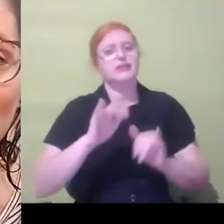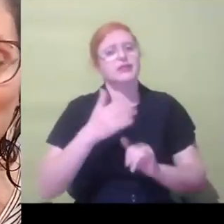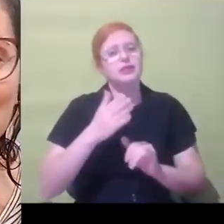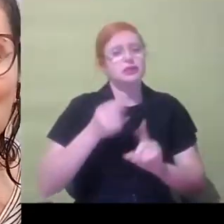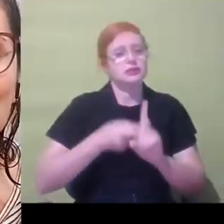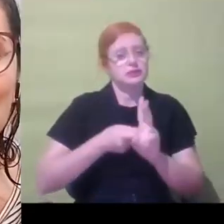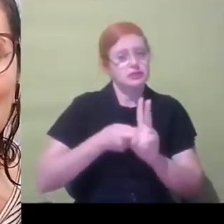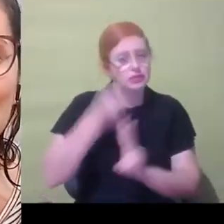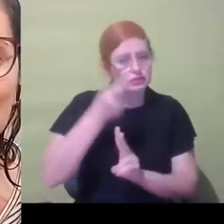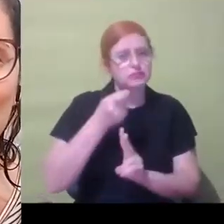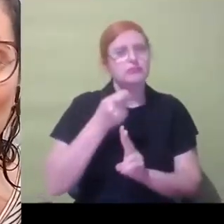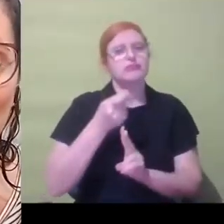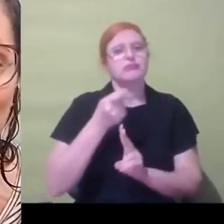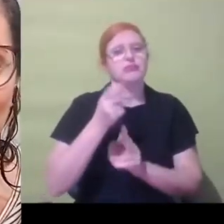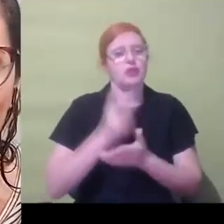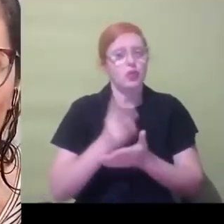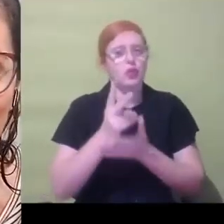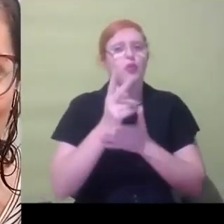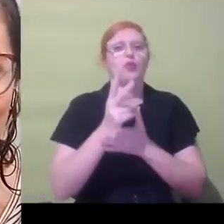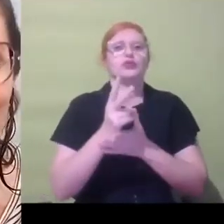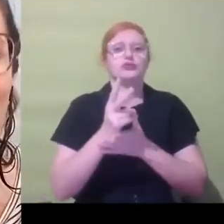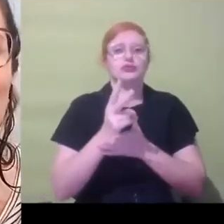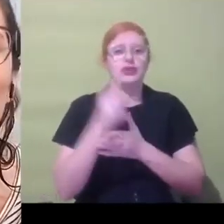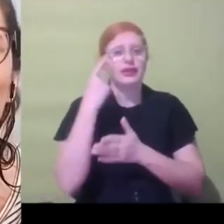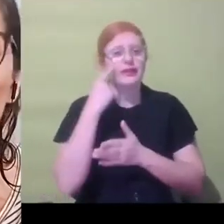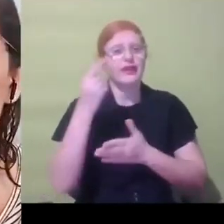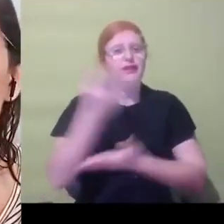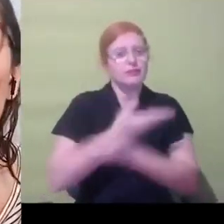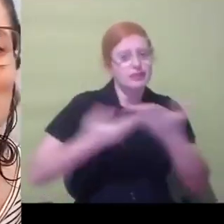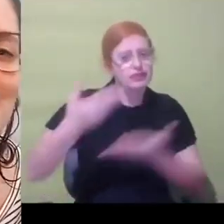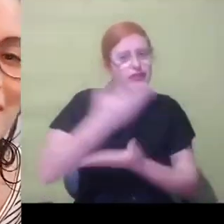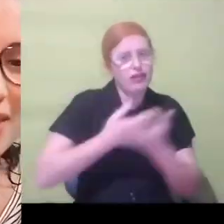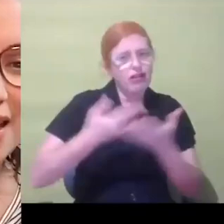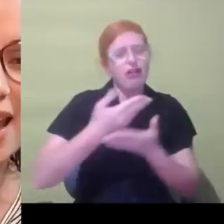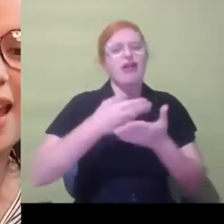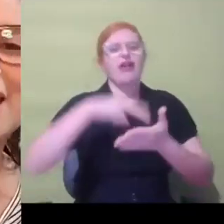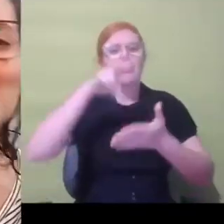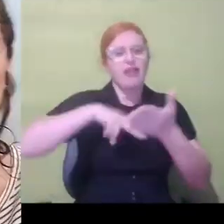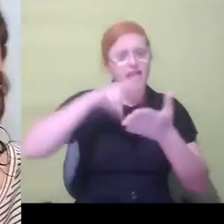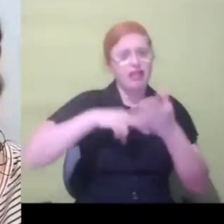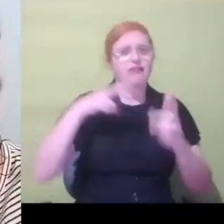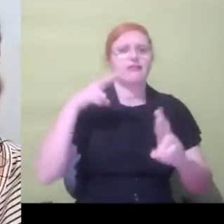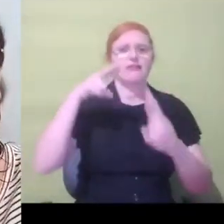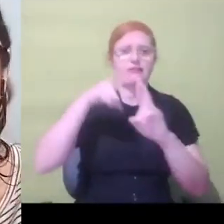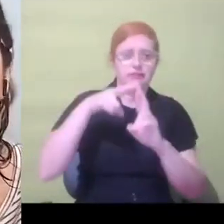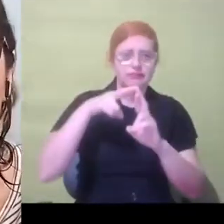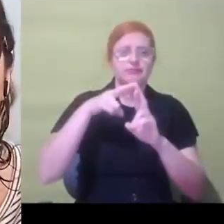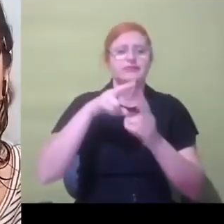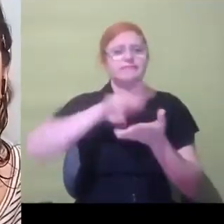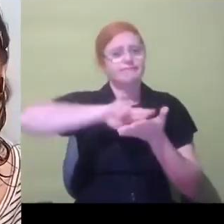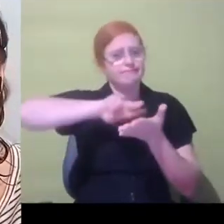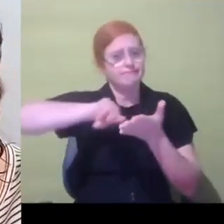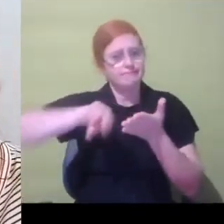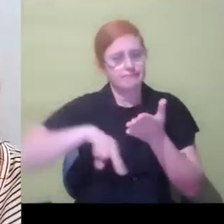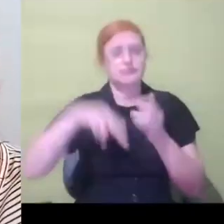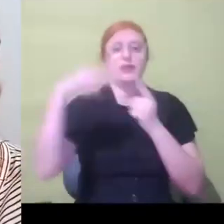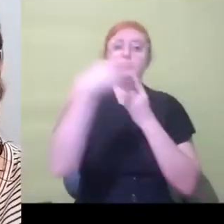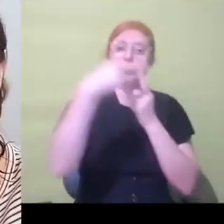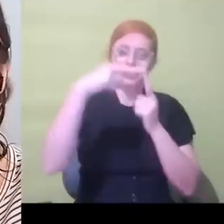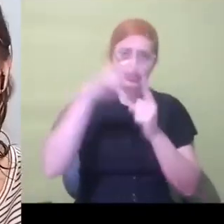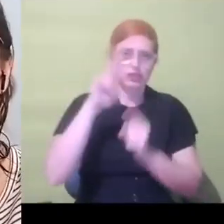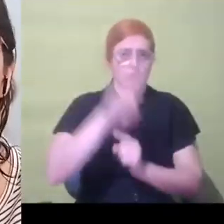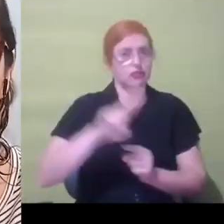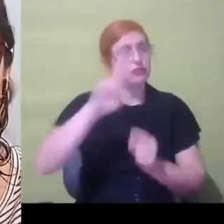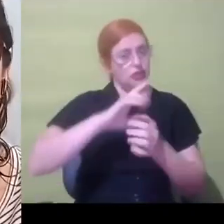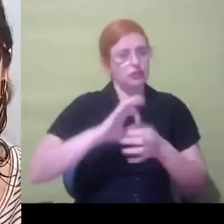aí no ar. E a ideia é compartilhar com vocês leituras, referências, enfim, a partir da perspectiva